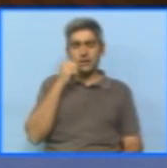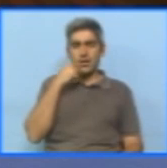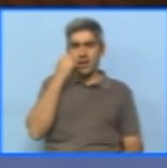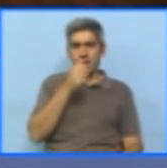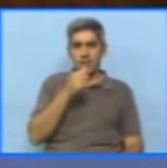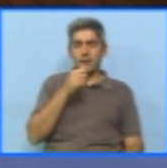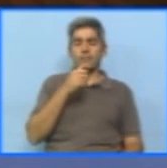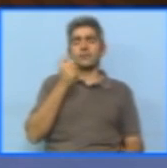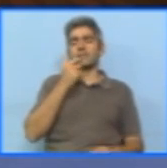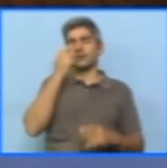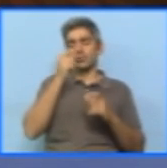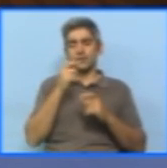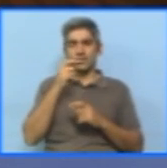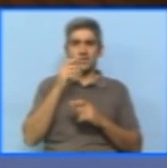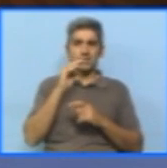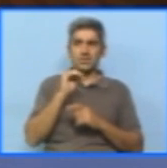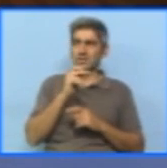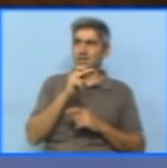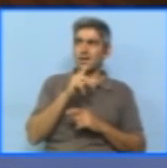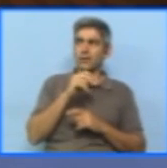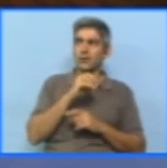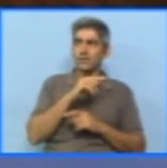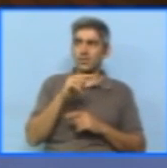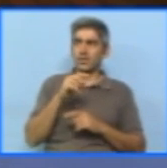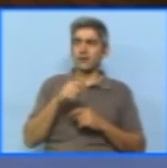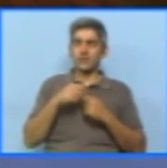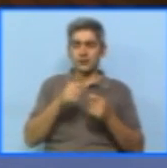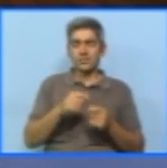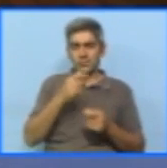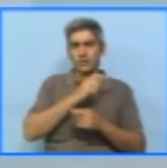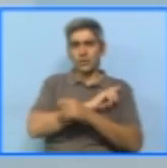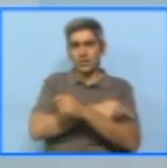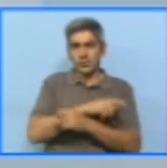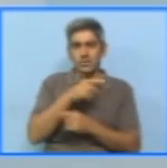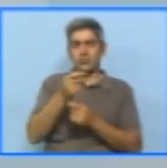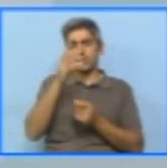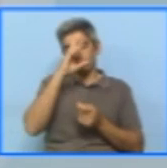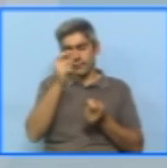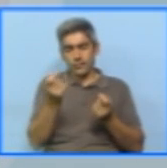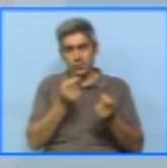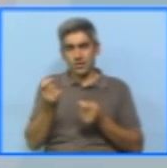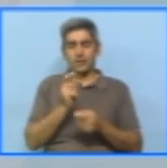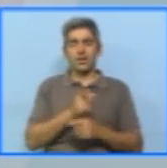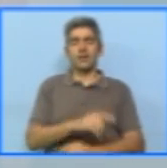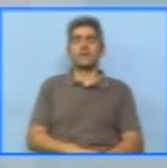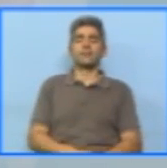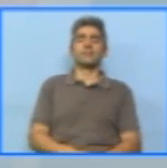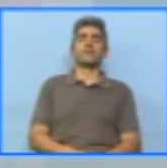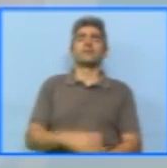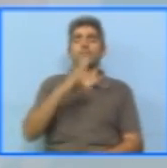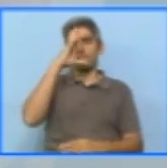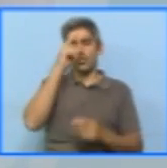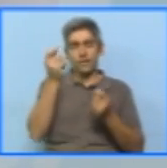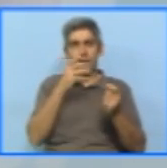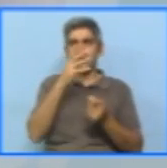sobretudo para pessoas como Salomão, que estavam investidos de poder. Ele era o governante. Quando um governante, em vez de dizer